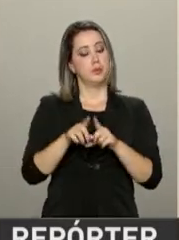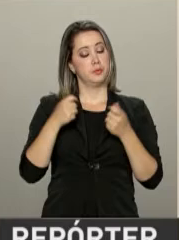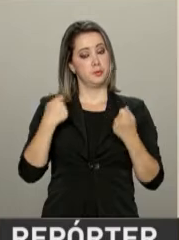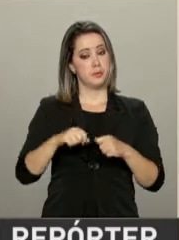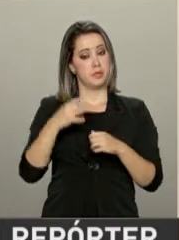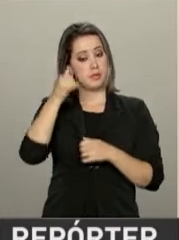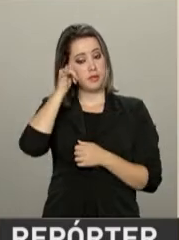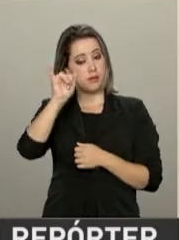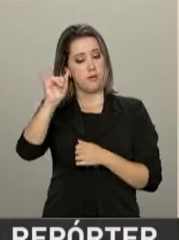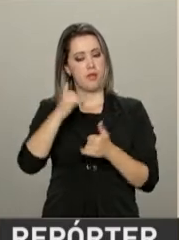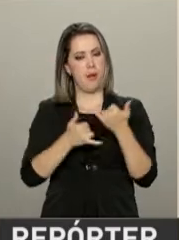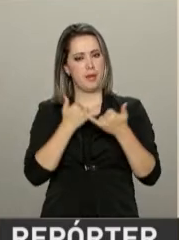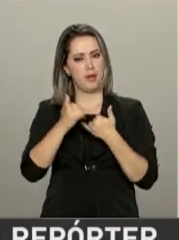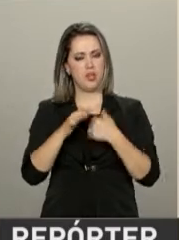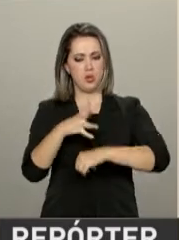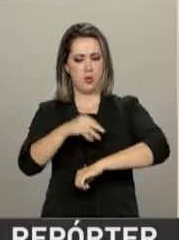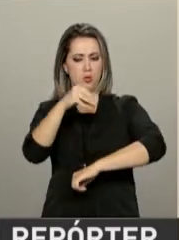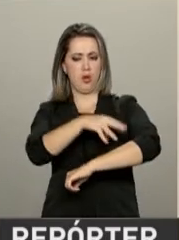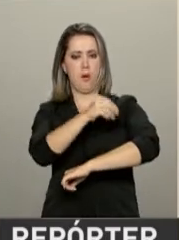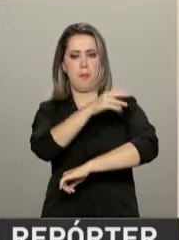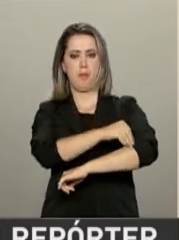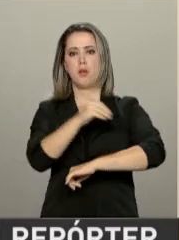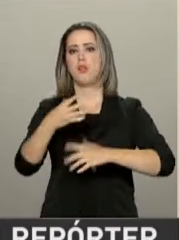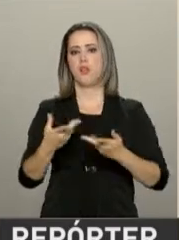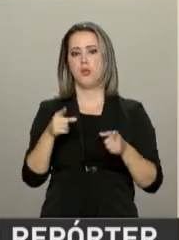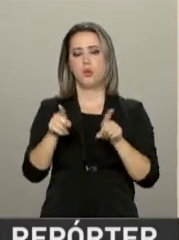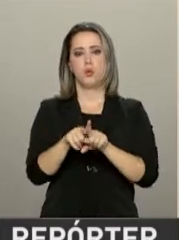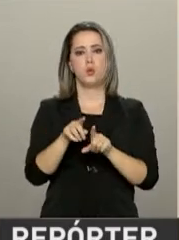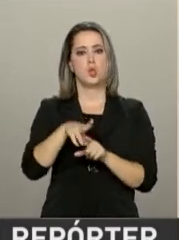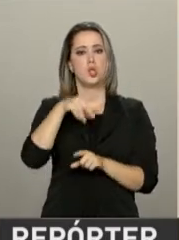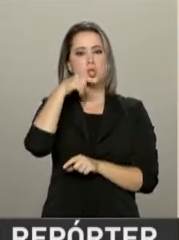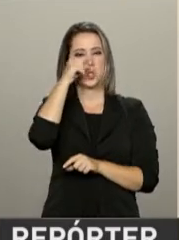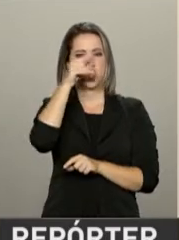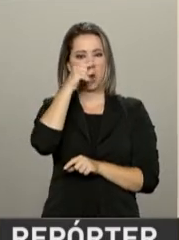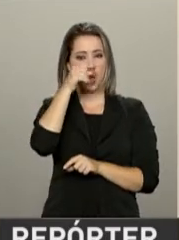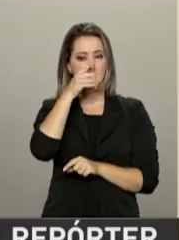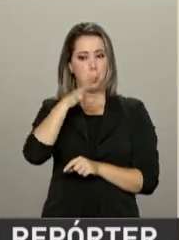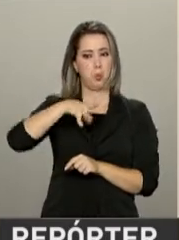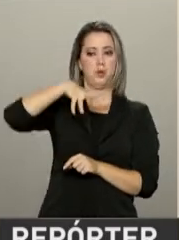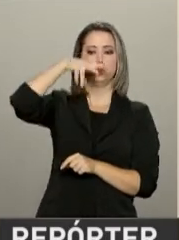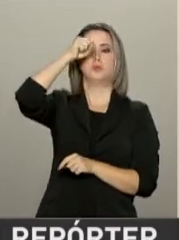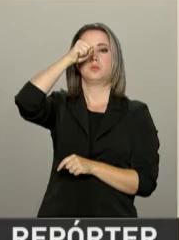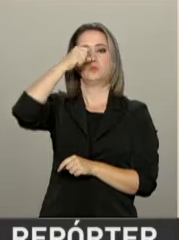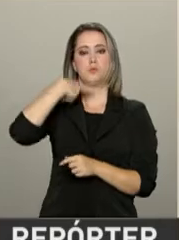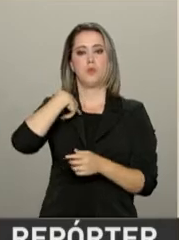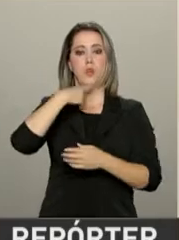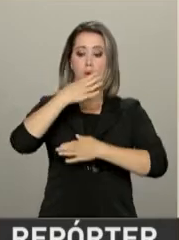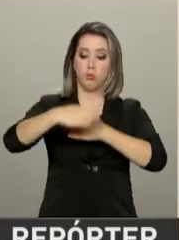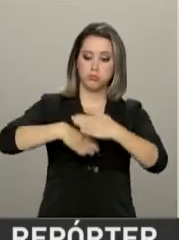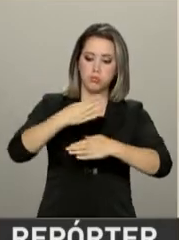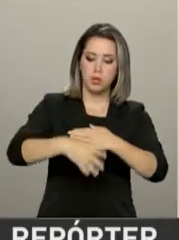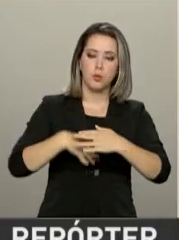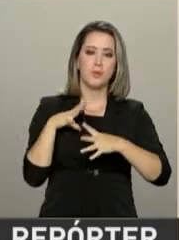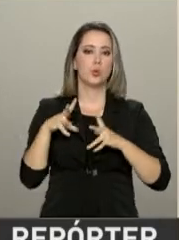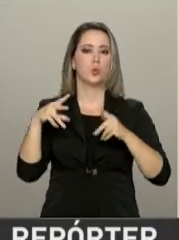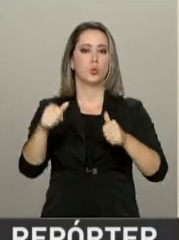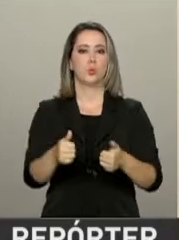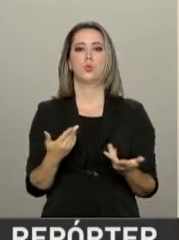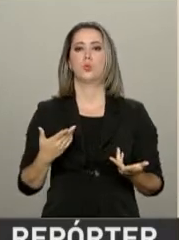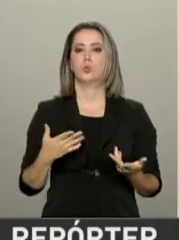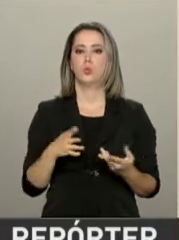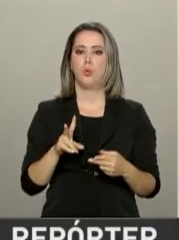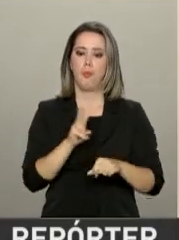gente tem que evitar bichos de pelúcia evitar fica um cheiro forte de preferência em qatar colchão encapar travesseiro